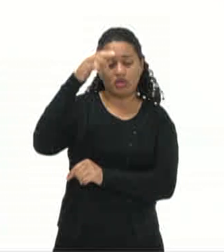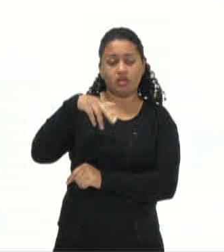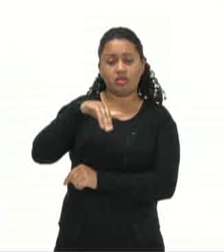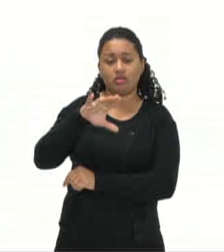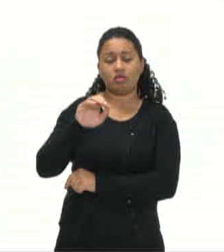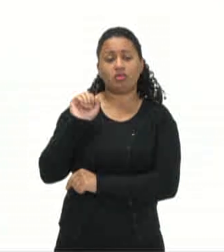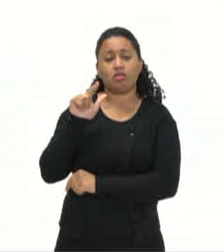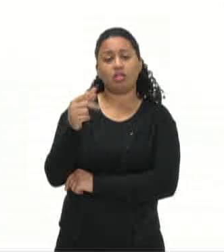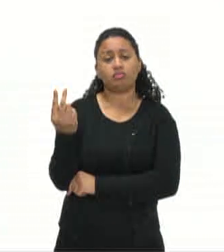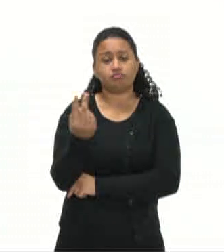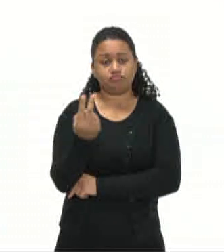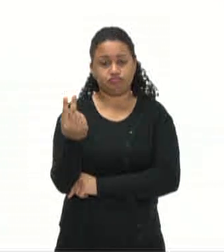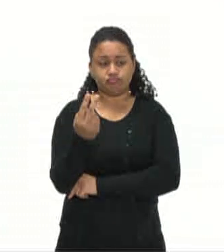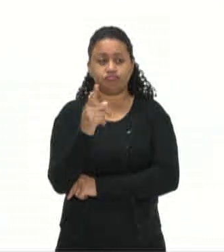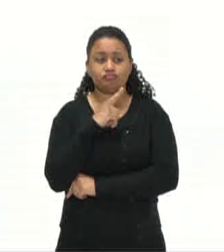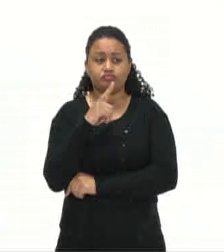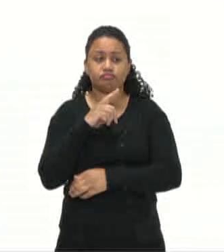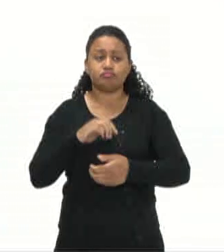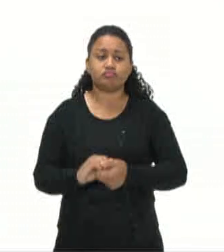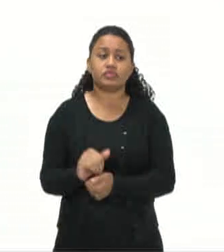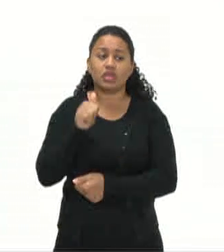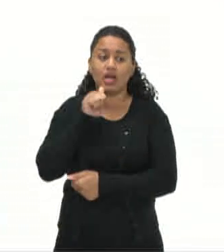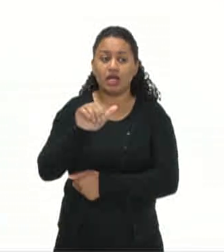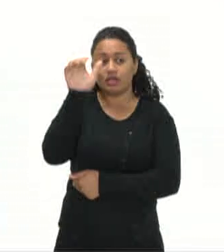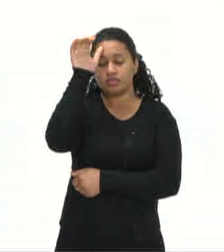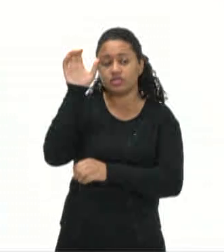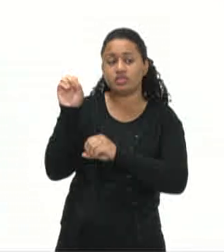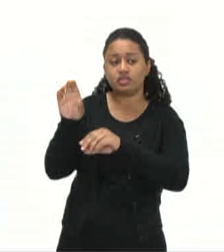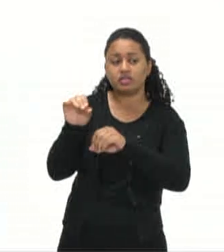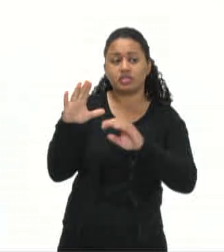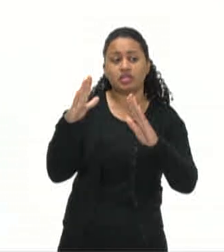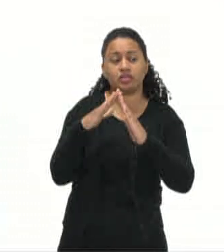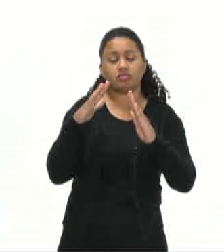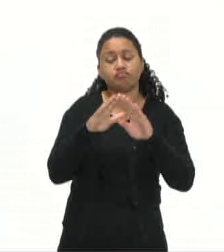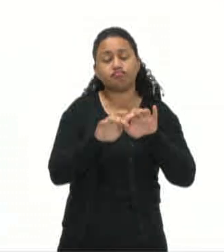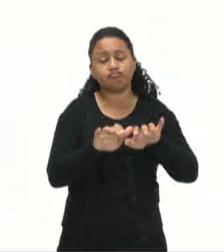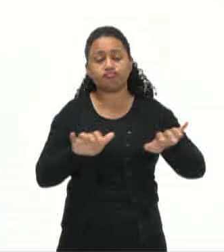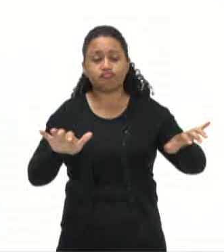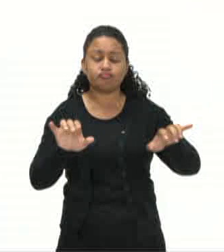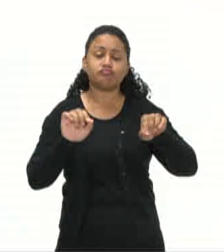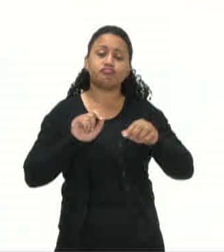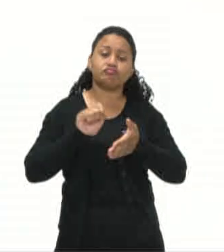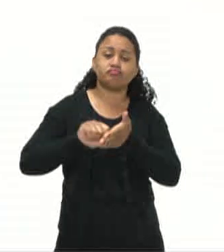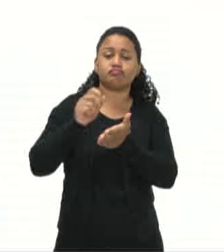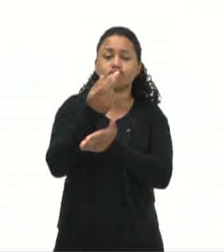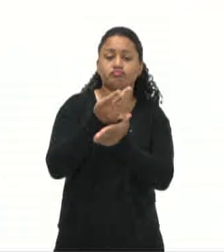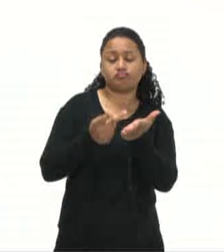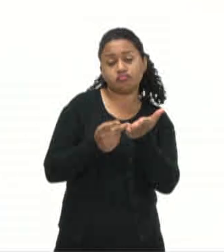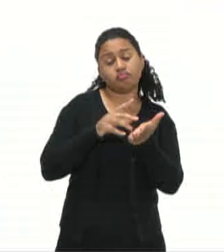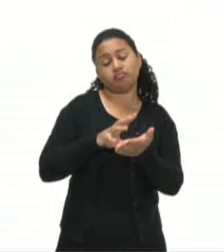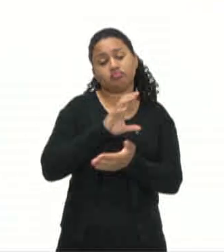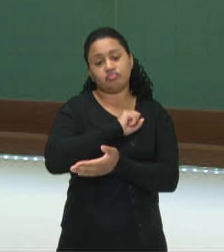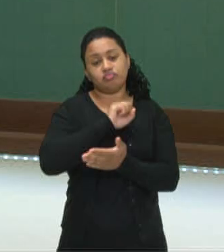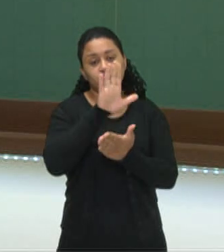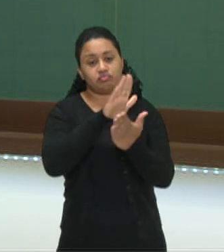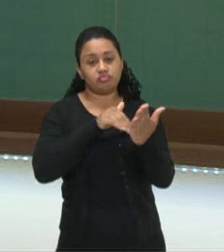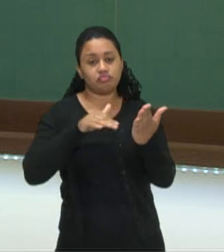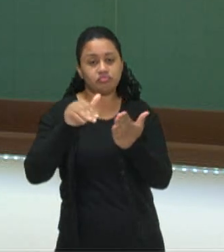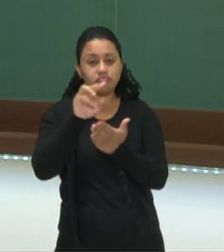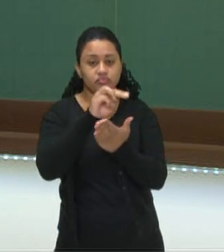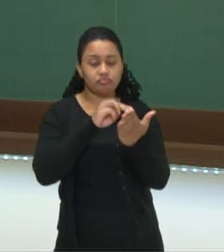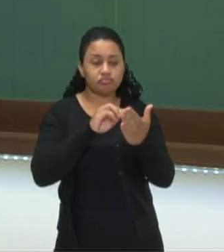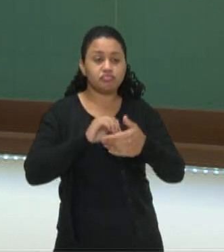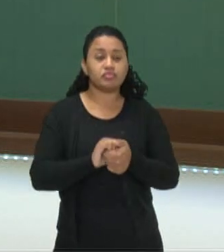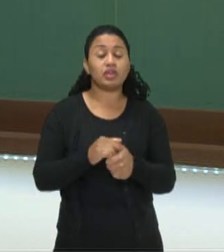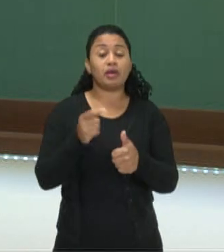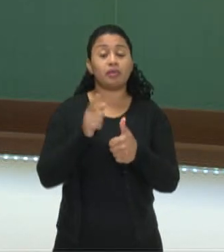tendo sua tia como tutora, com uma educação no idioma russo e alemão, tocava piano, violoncelo, escrevia poesia e era apaixonado pela pintura. Primeiramente, vamos